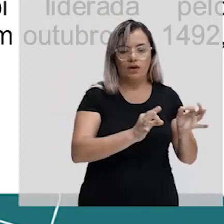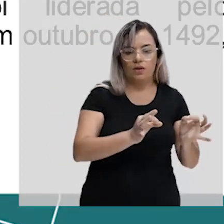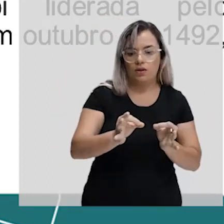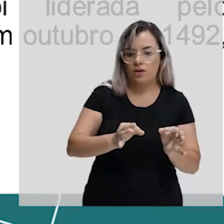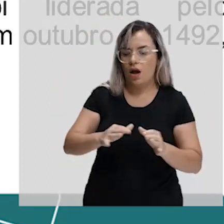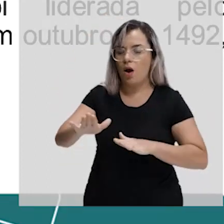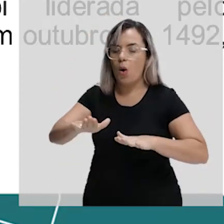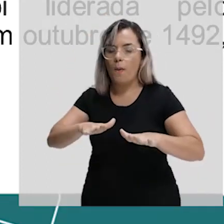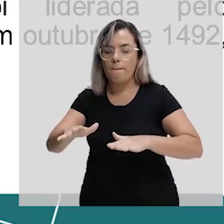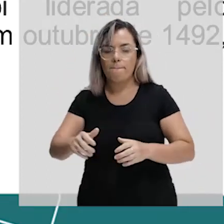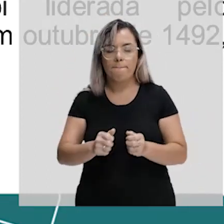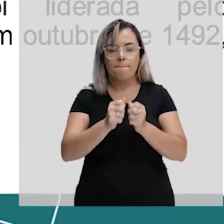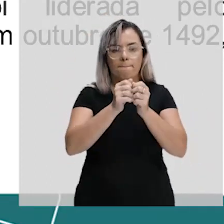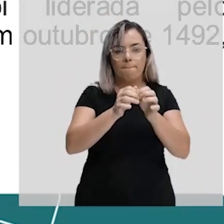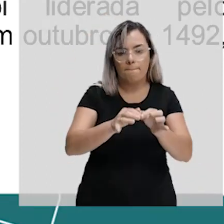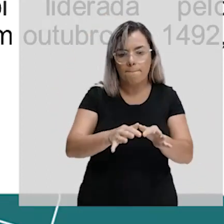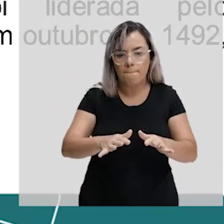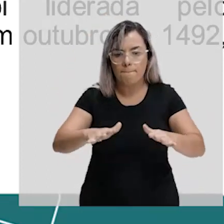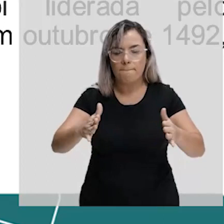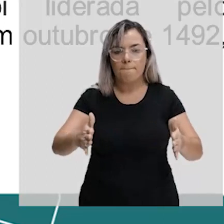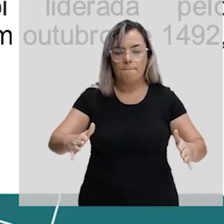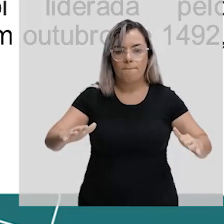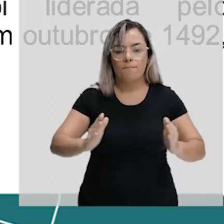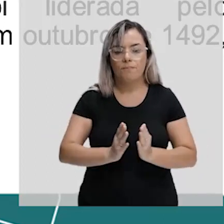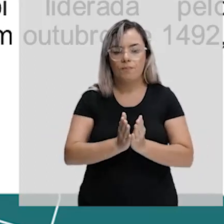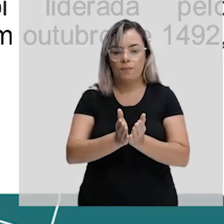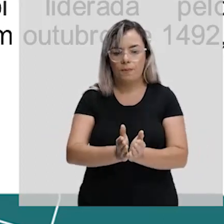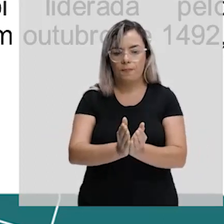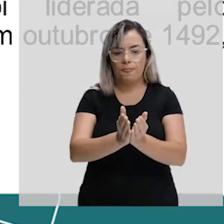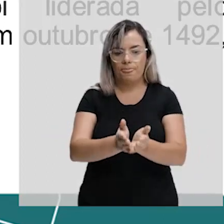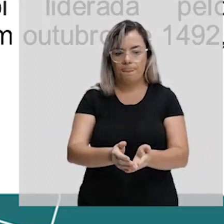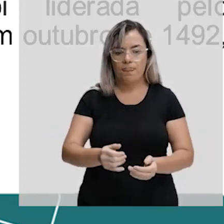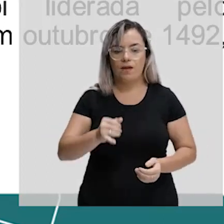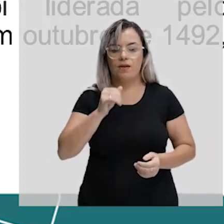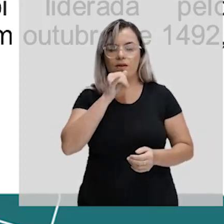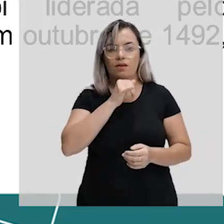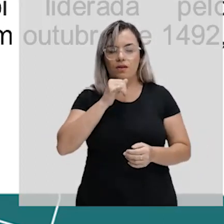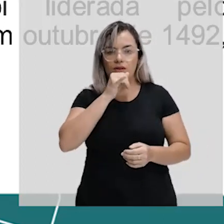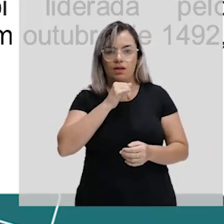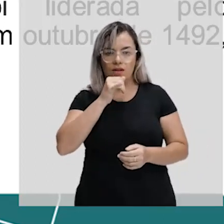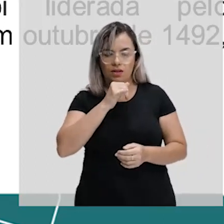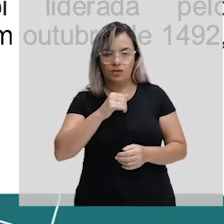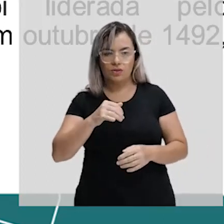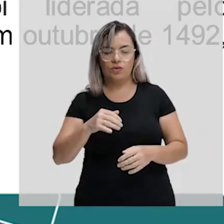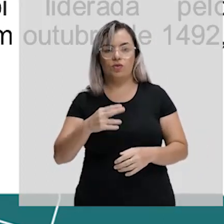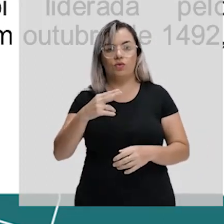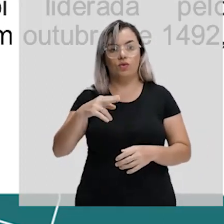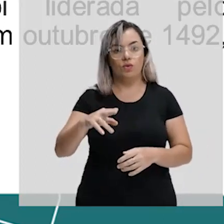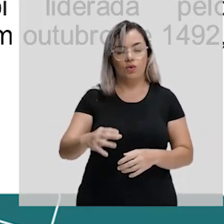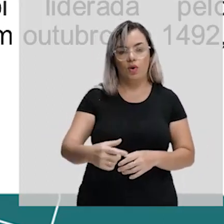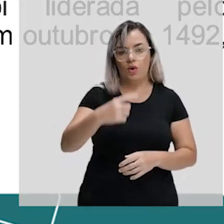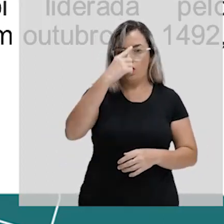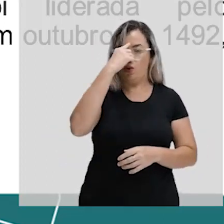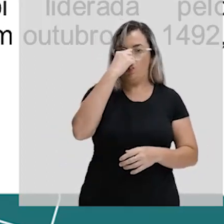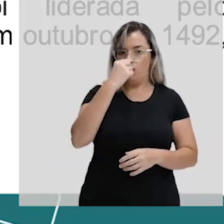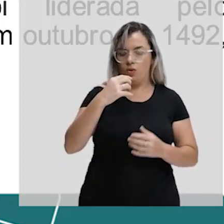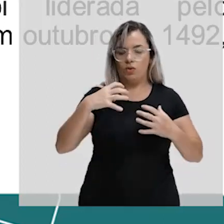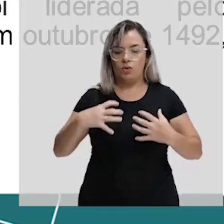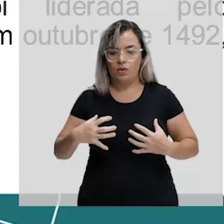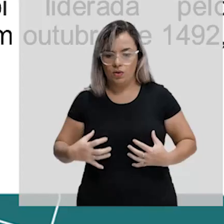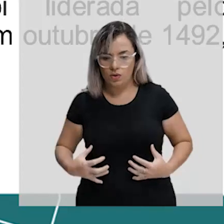ultramarina espanhola, e esse genovês é o italiano Cristóvão Colombo. Cristóvão Colombo, aqui